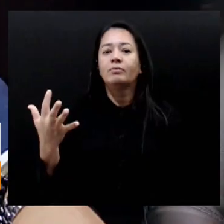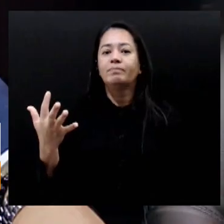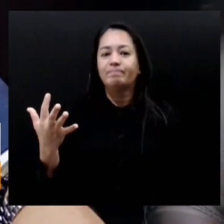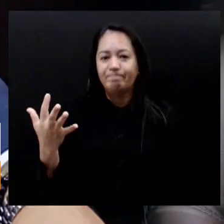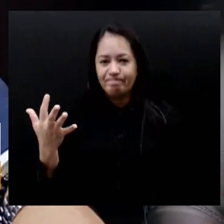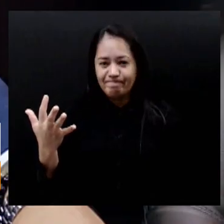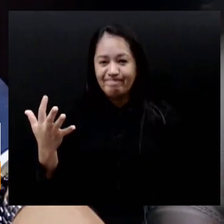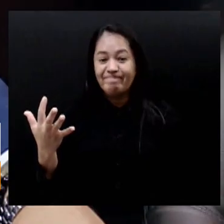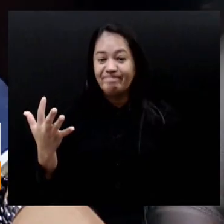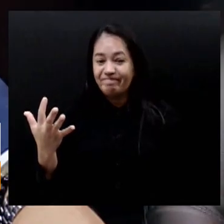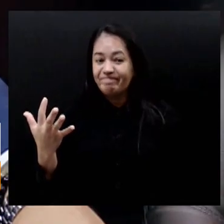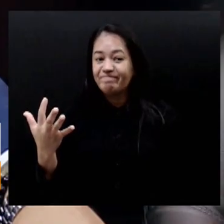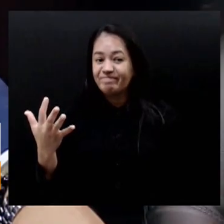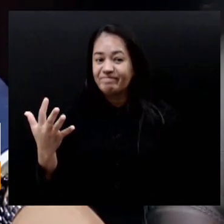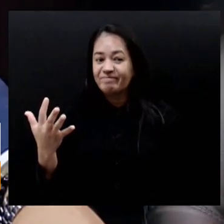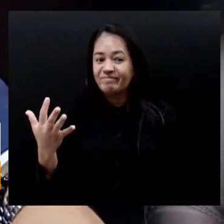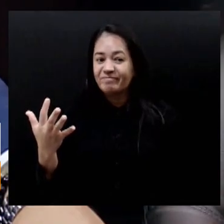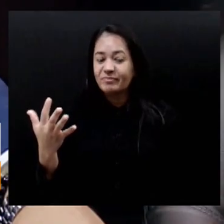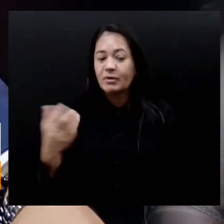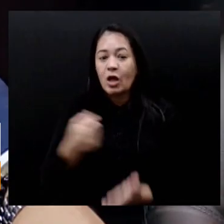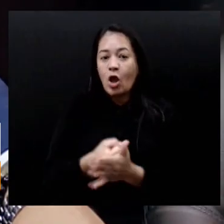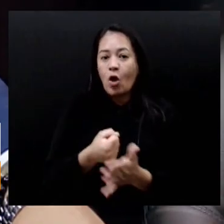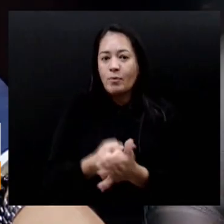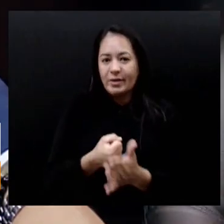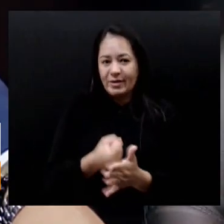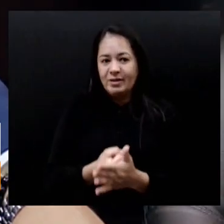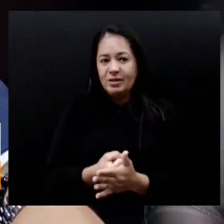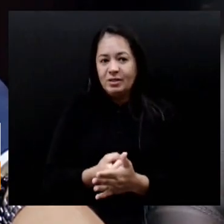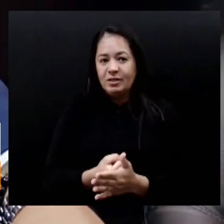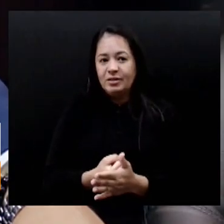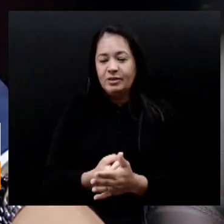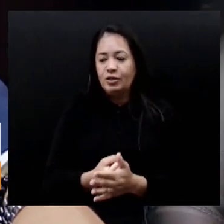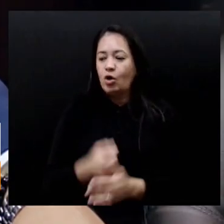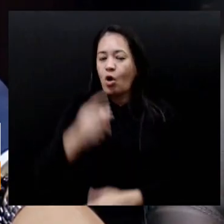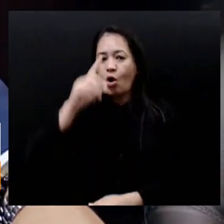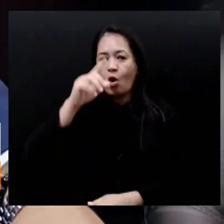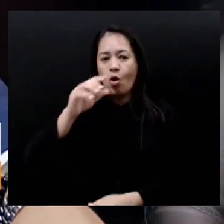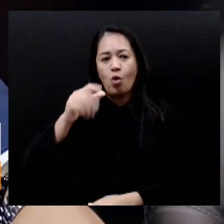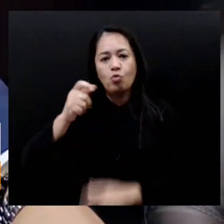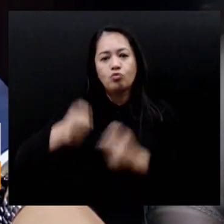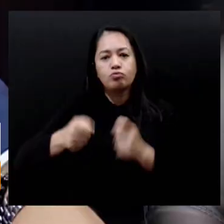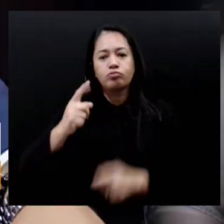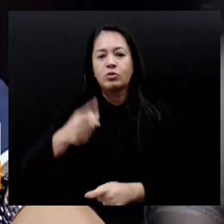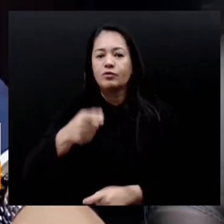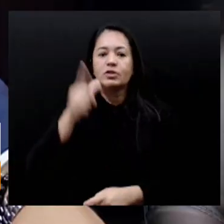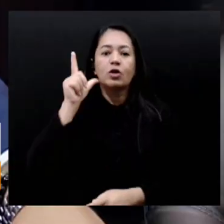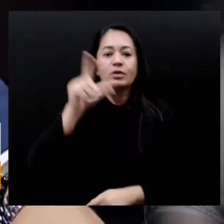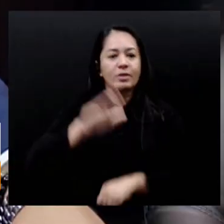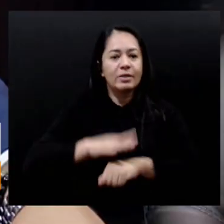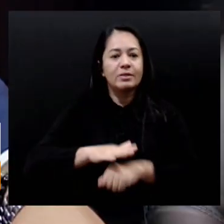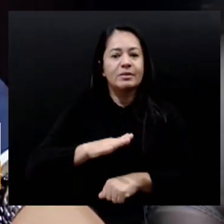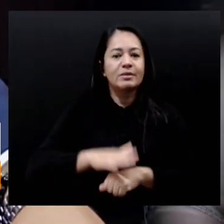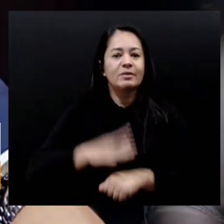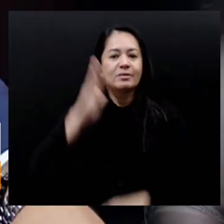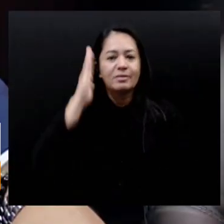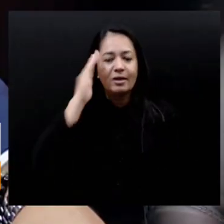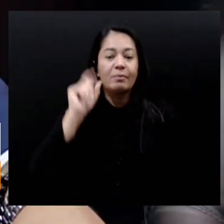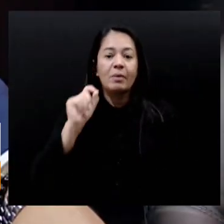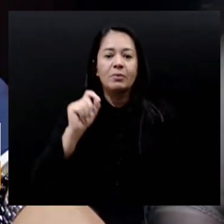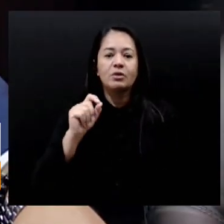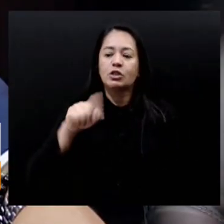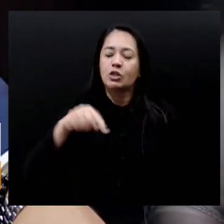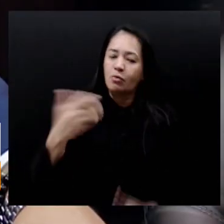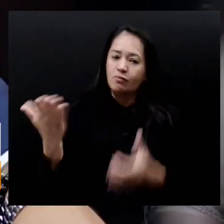é uma ação de obrigação de fazer. O juiz, então, dá essa liminar, você consegue saber quem foi, depois você processa a prestadora,